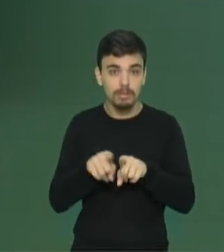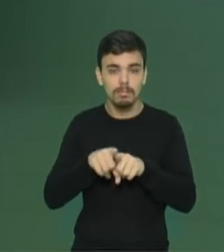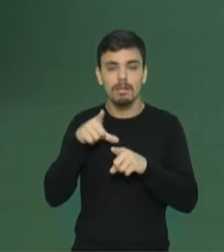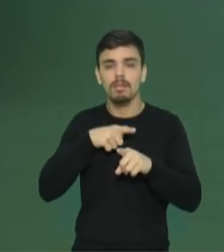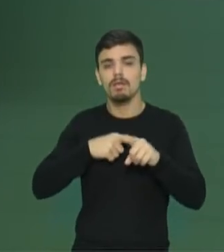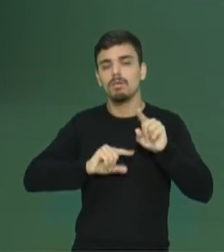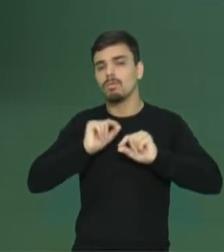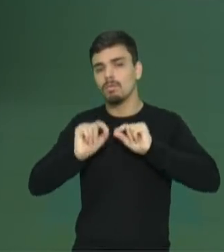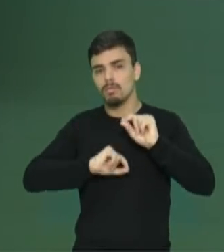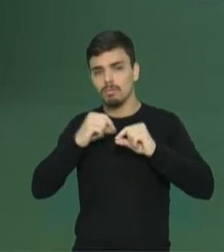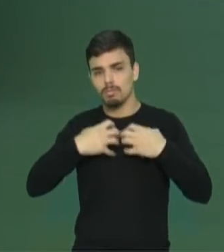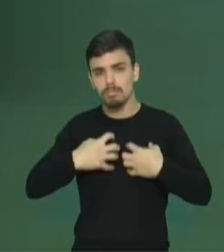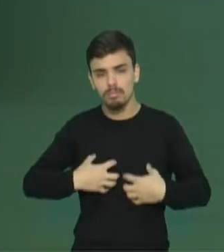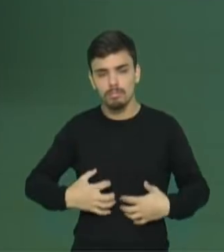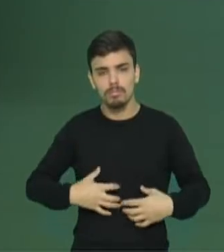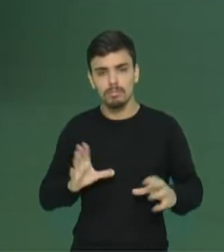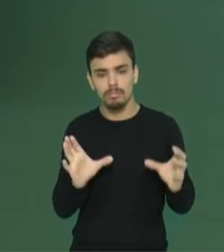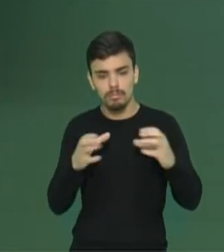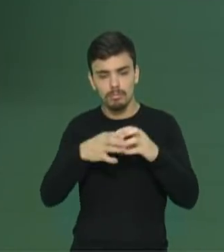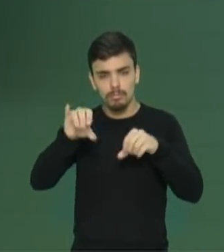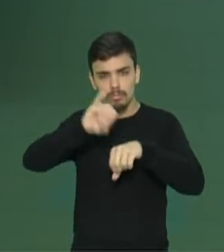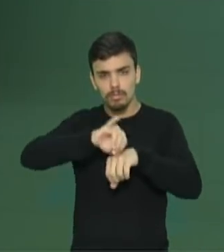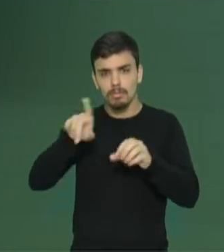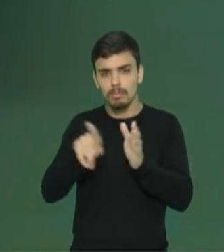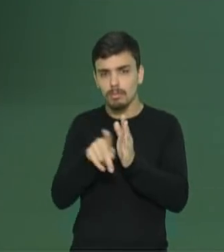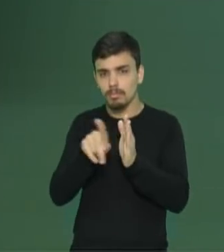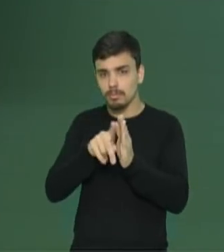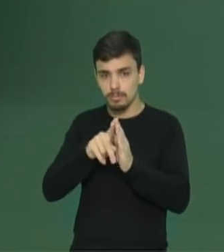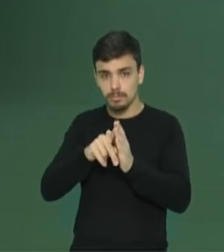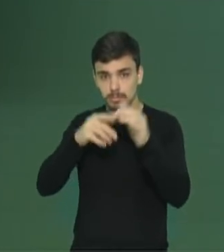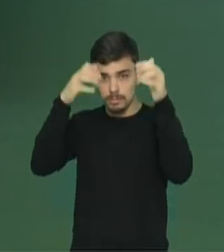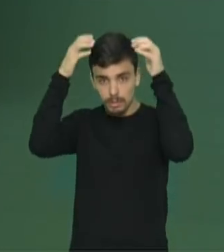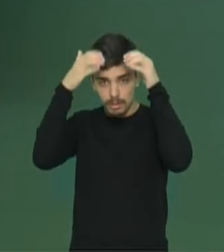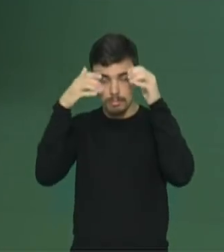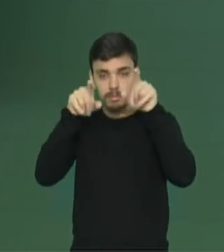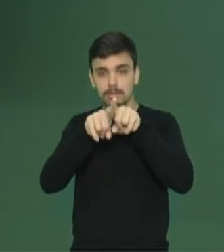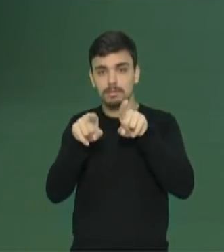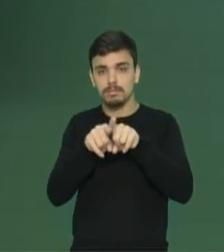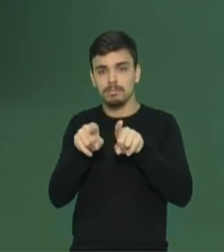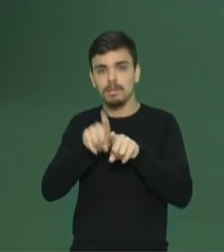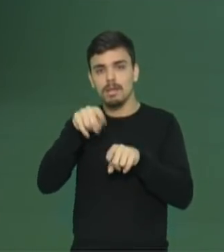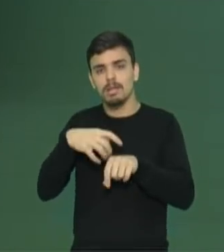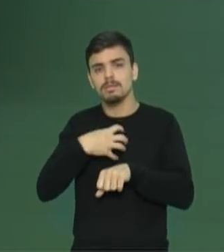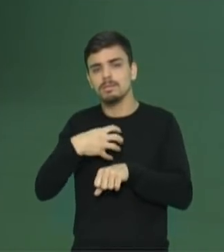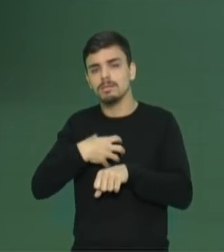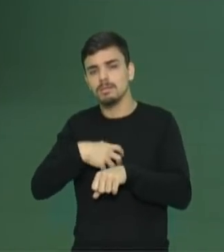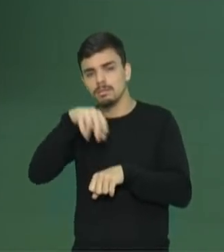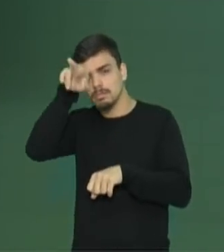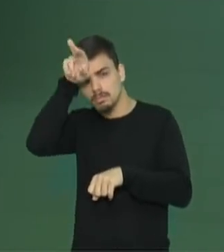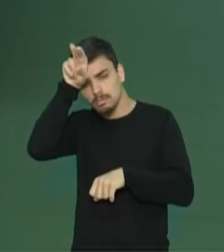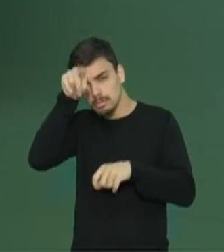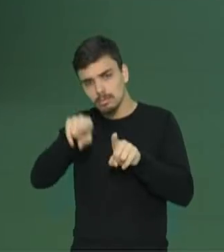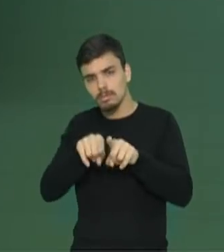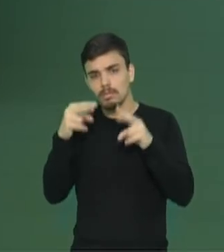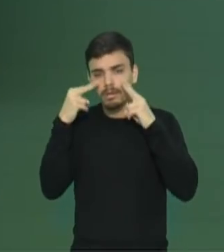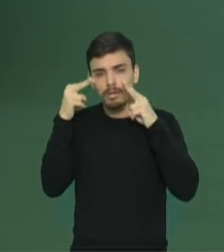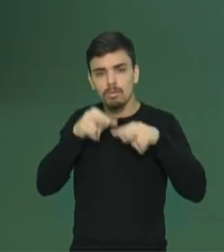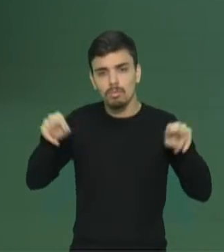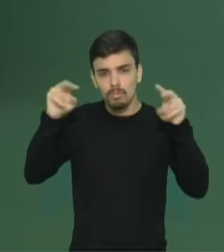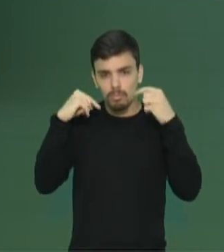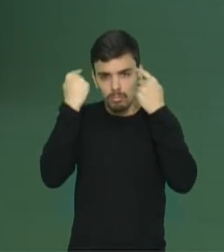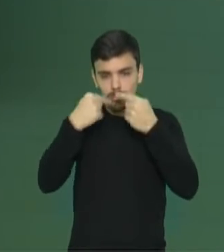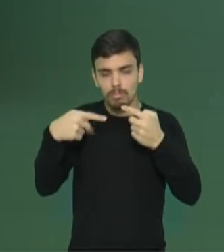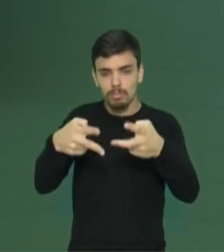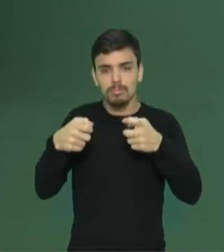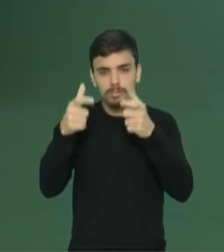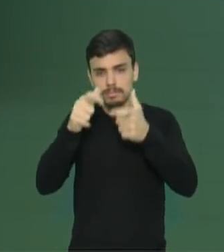órgãos sensoriais concentrados principalmente na cabeça, antenas, pelos sensitivos, olhos, várias ferramentas para perceber